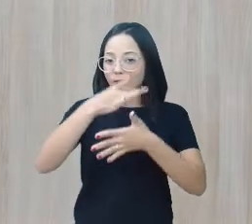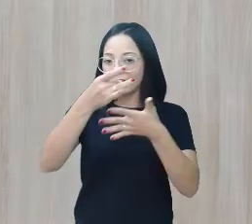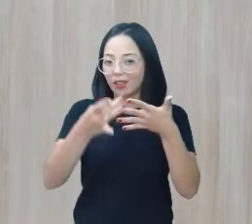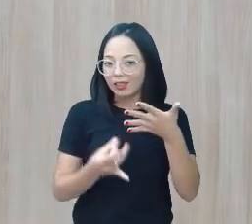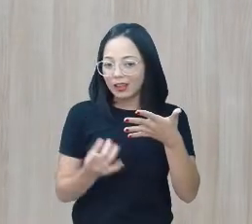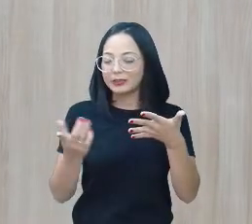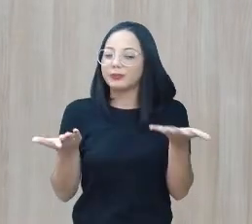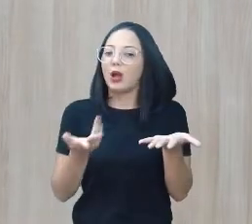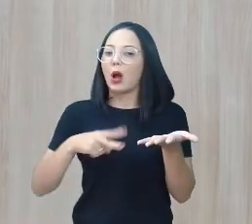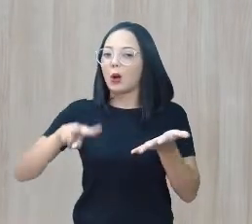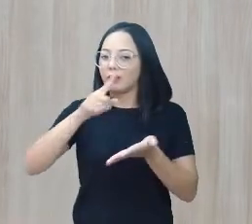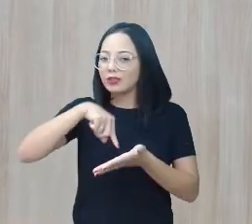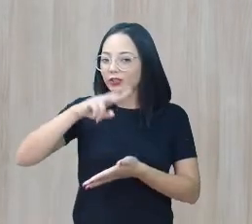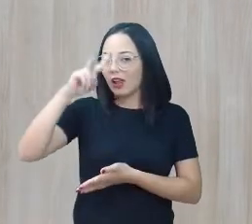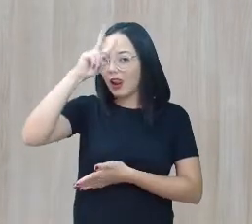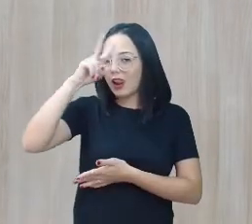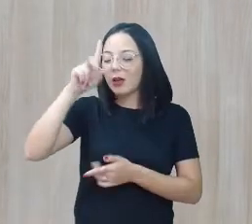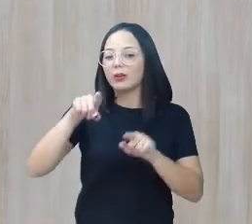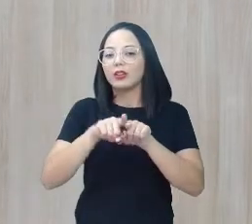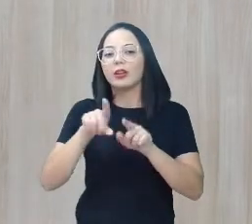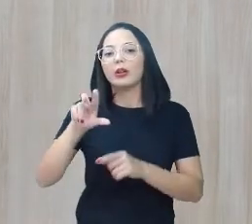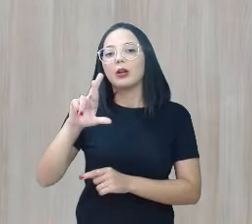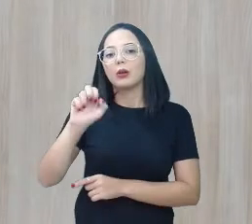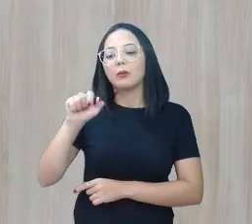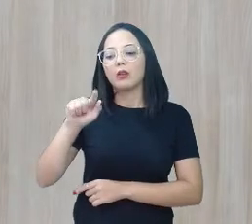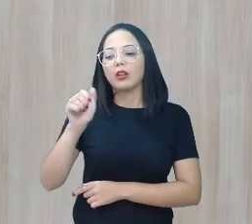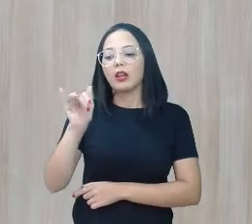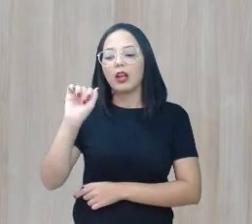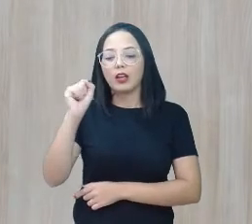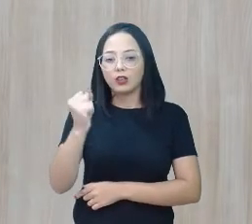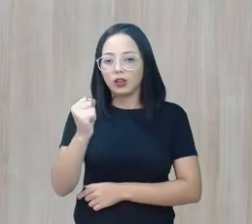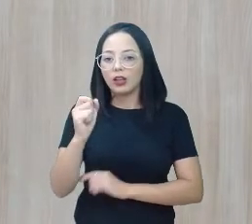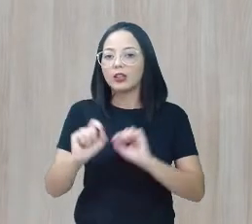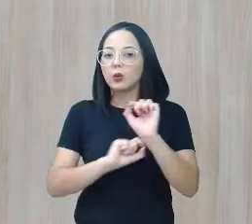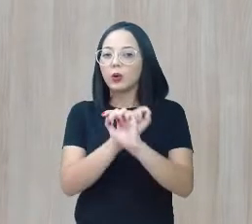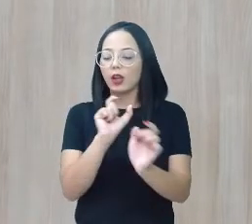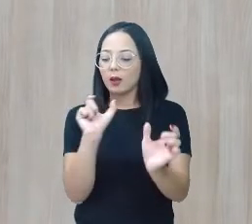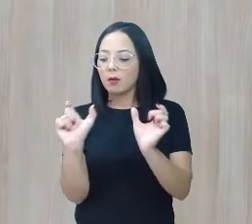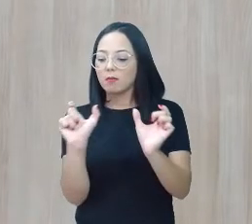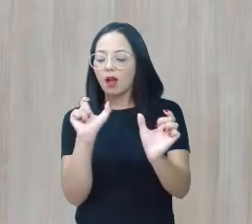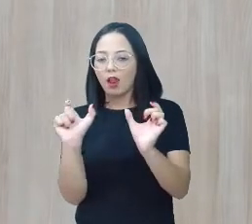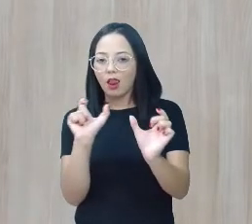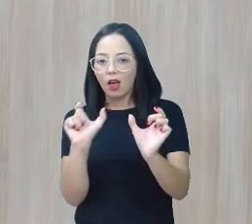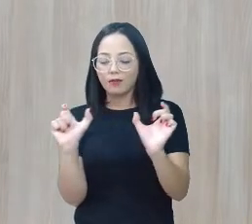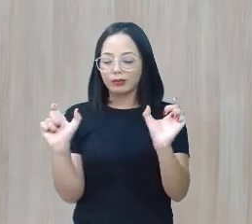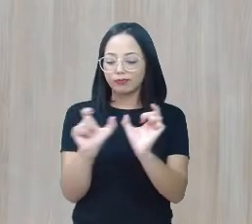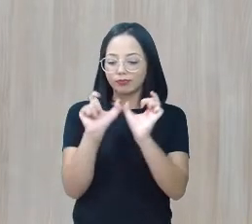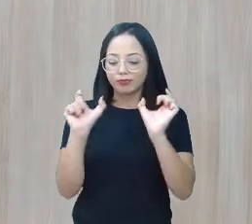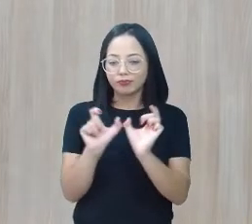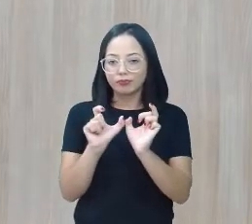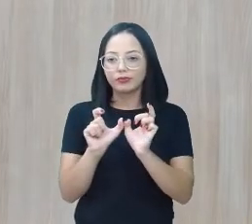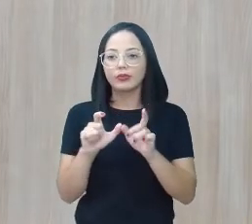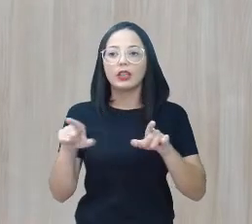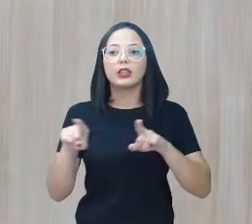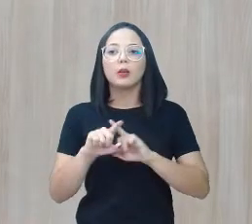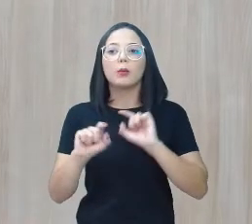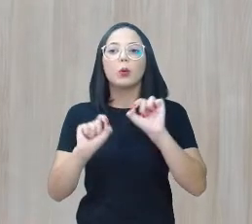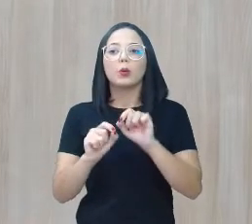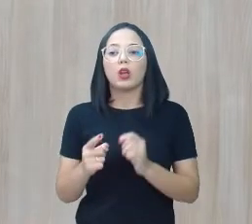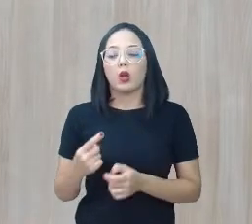detalhe? Lembrem aí, regência, né? Aquele termo regente é aquele termo que é regido. E